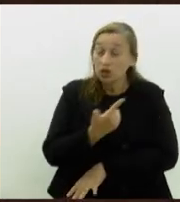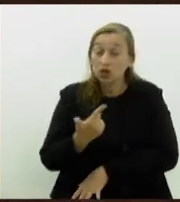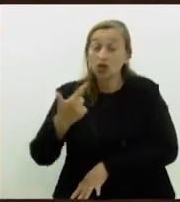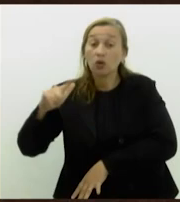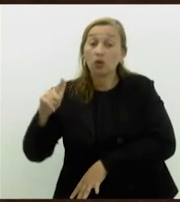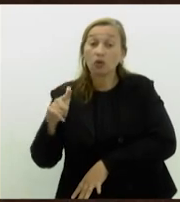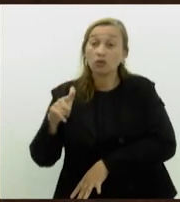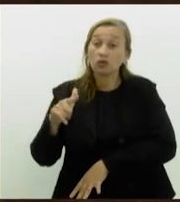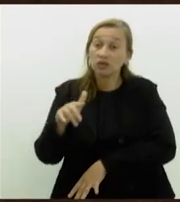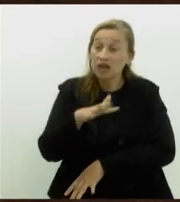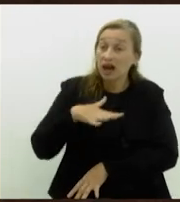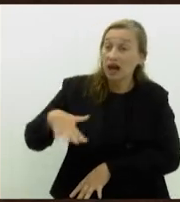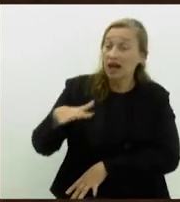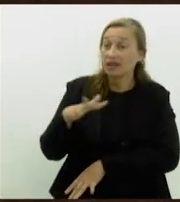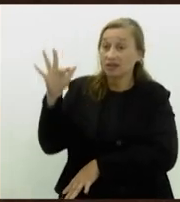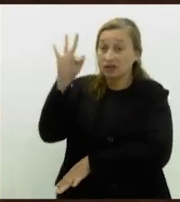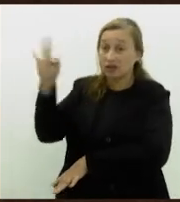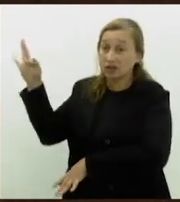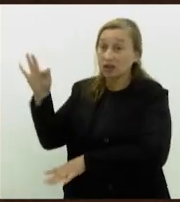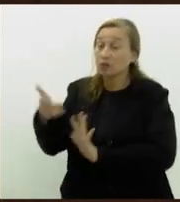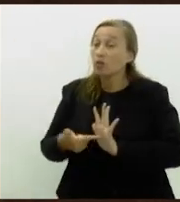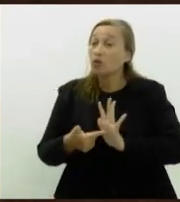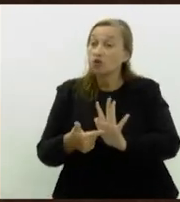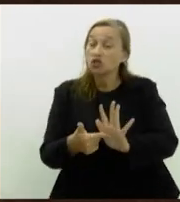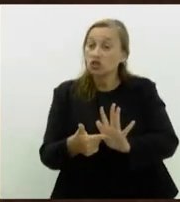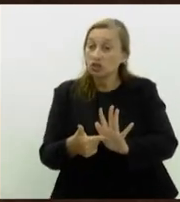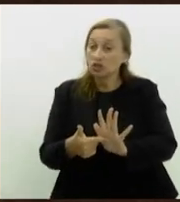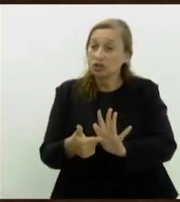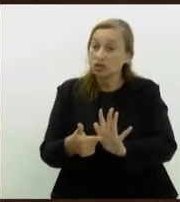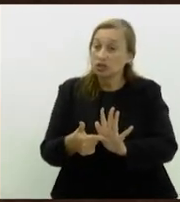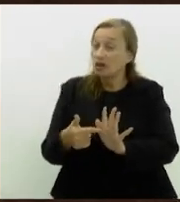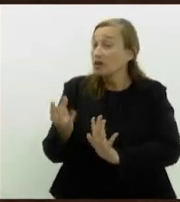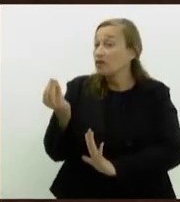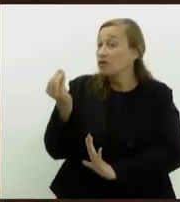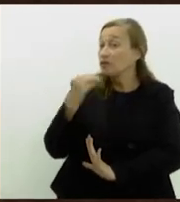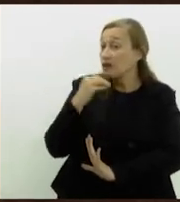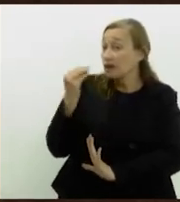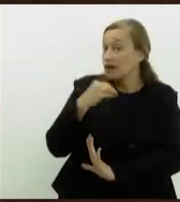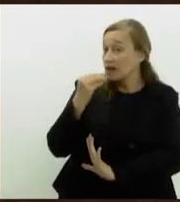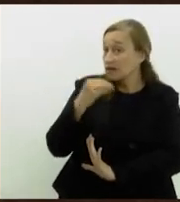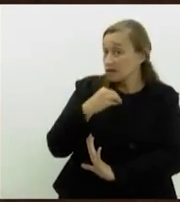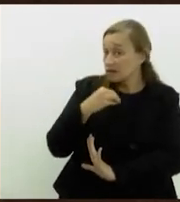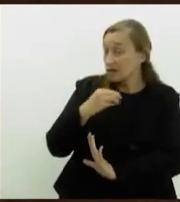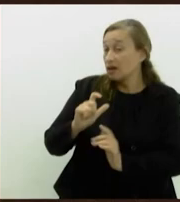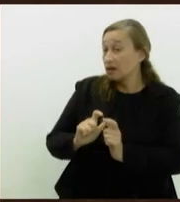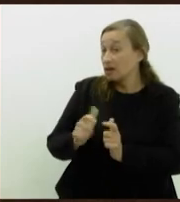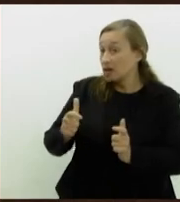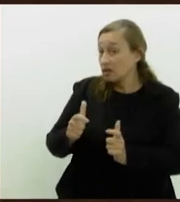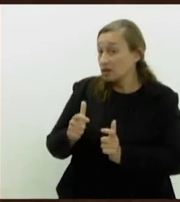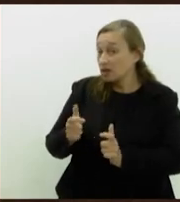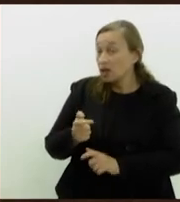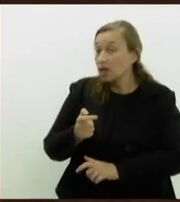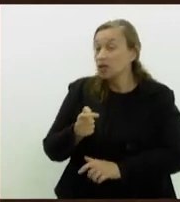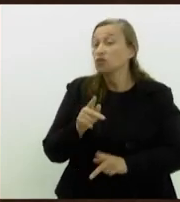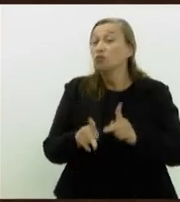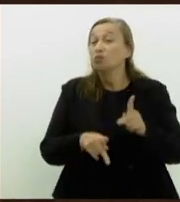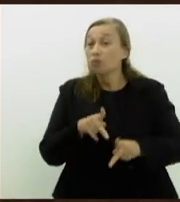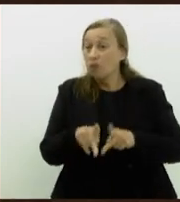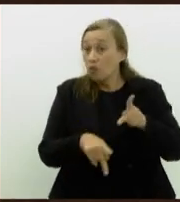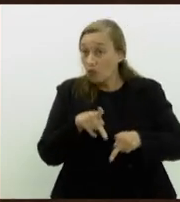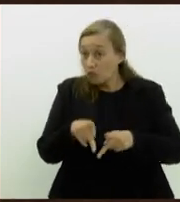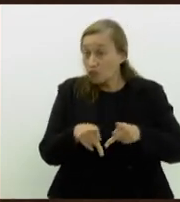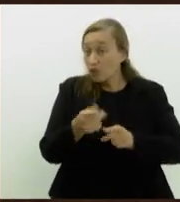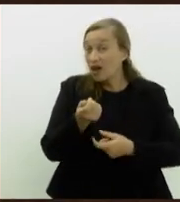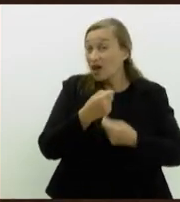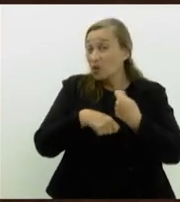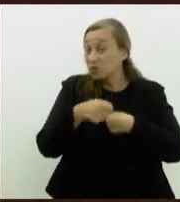da federação, ainda apresenta um contingente enorme, muito significativo, de população